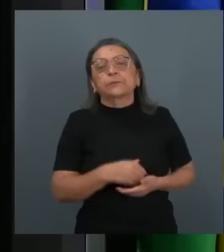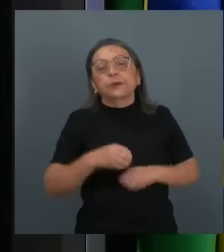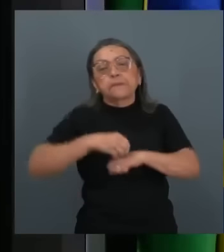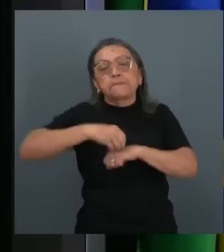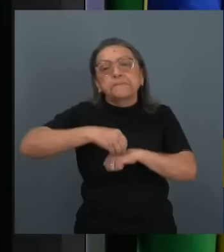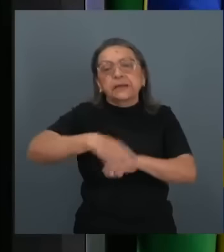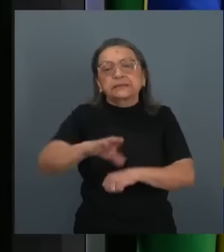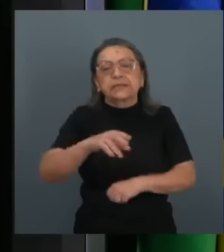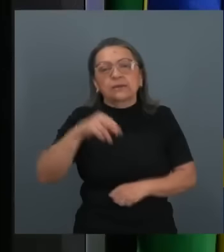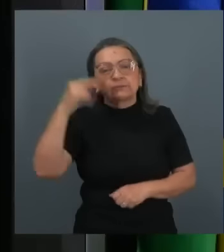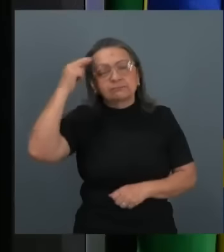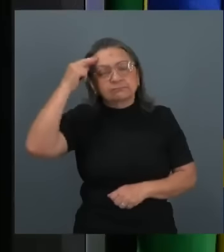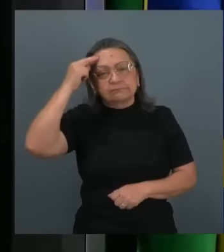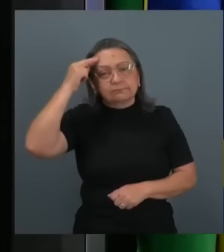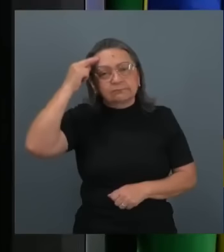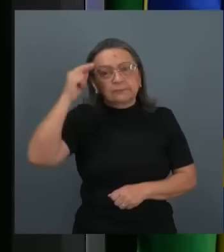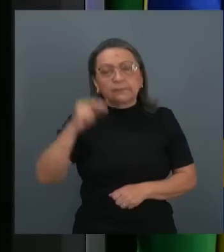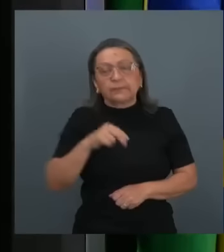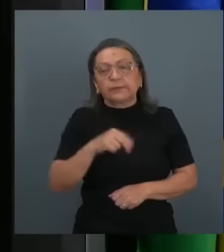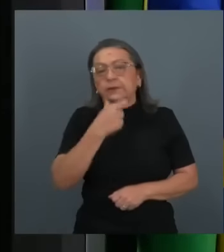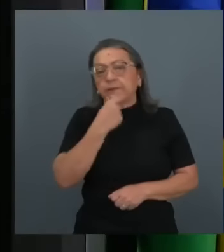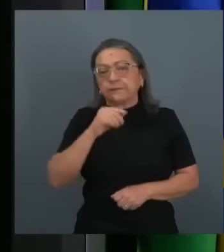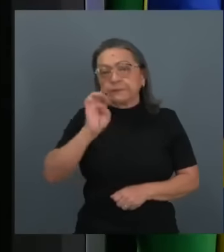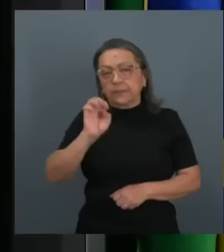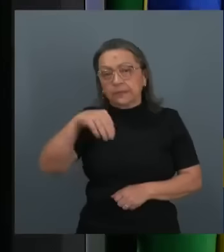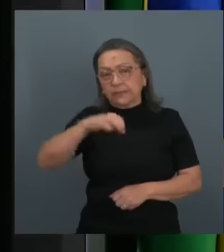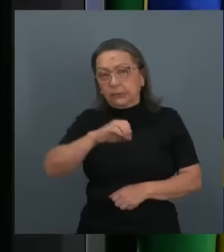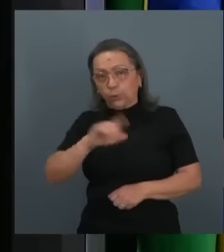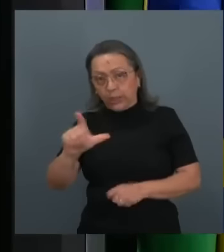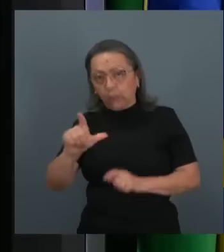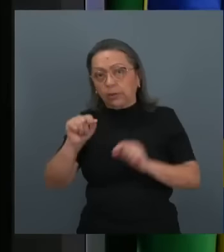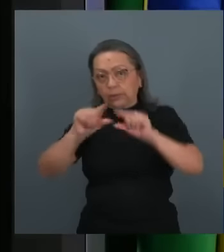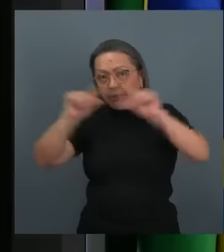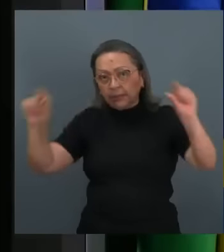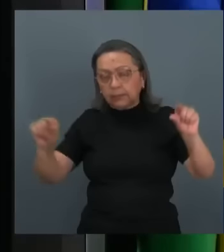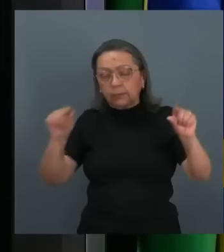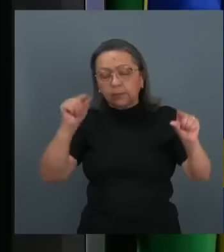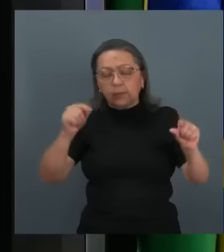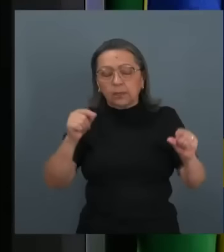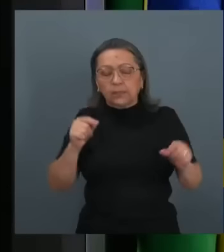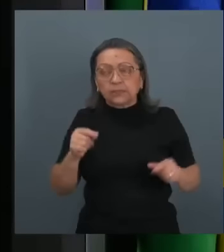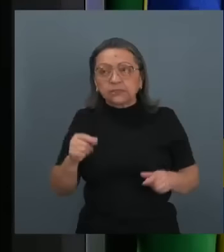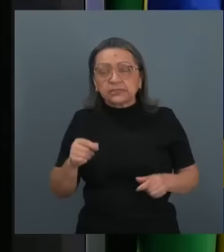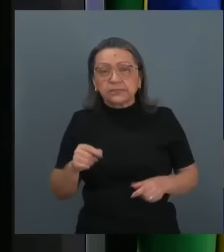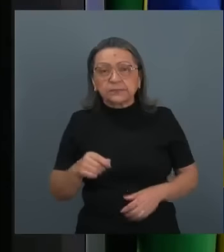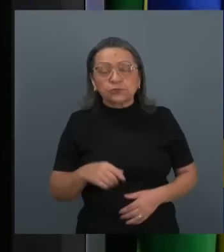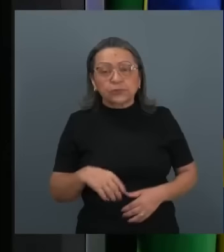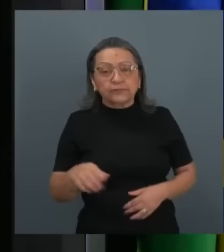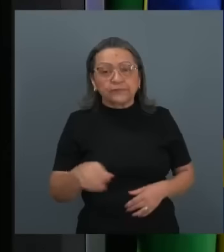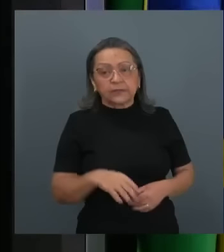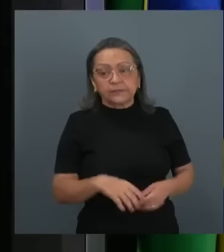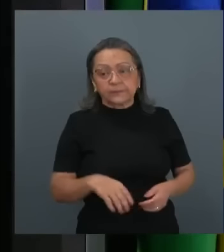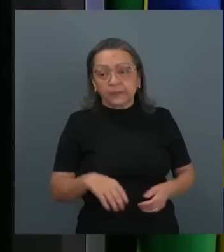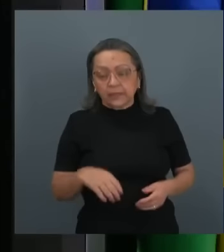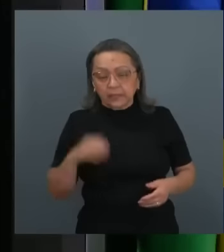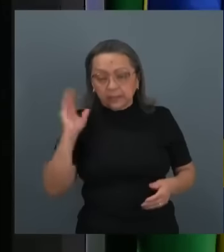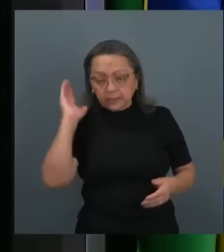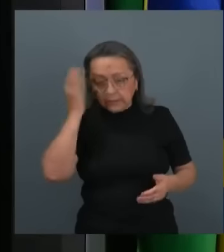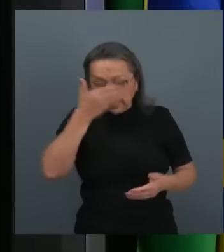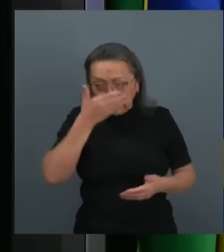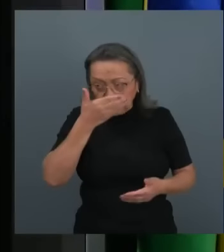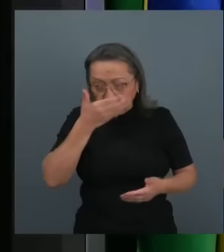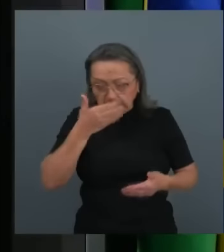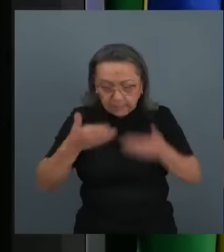pensamento de Emmanuel, através da psicografia de Francisco Cândido Xavier, um humanista nato,